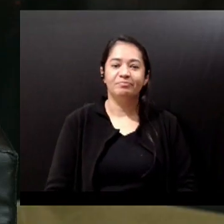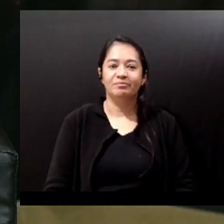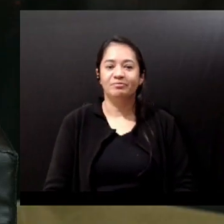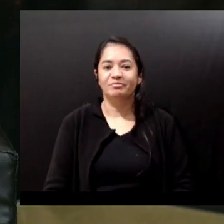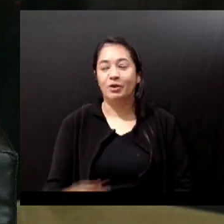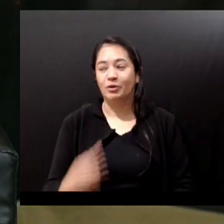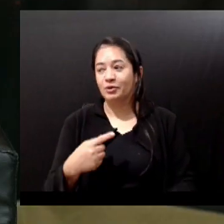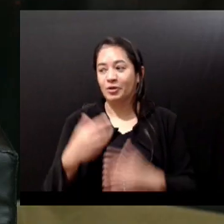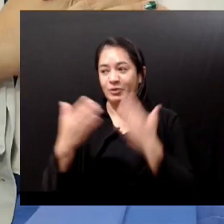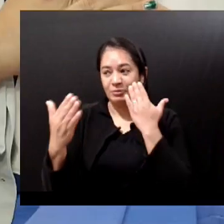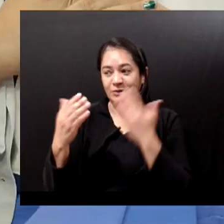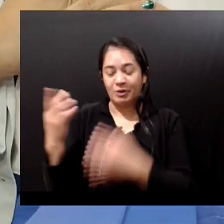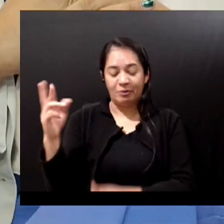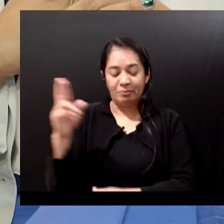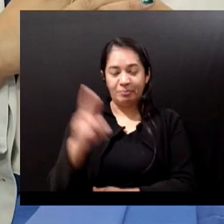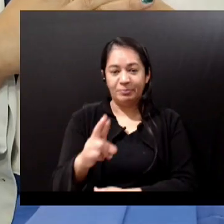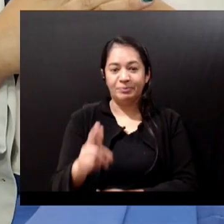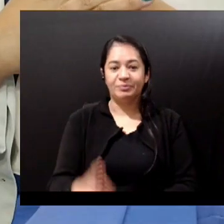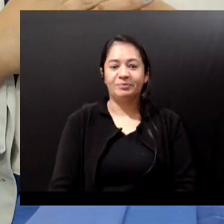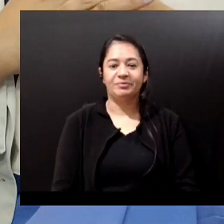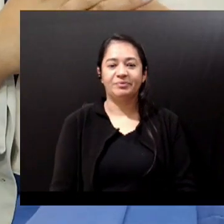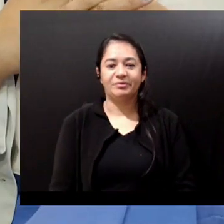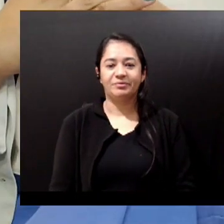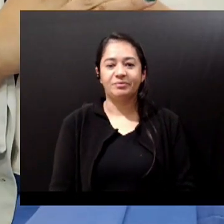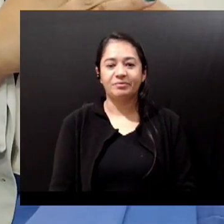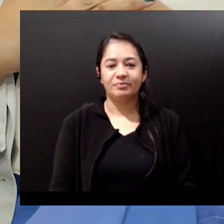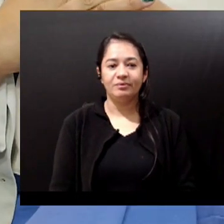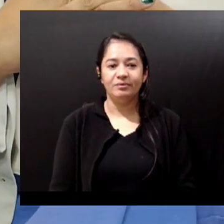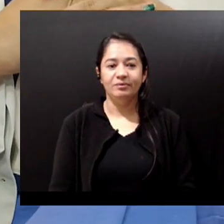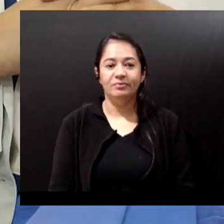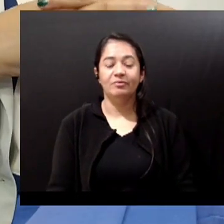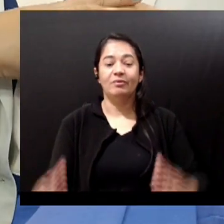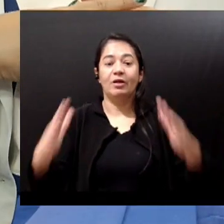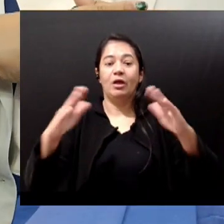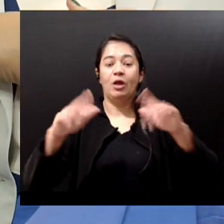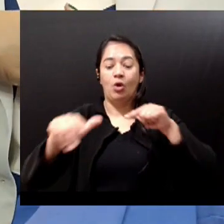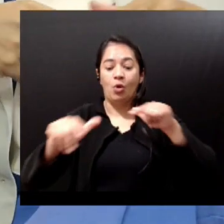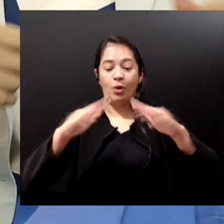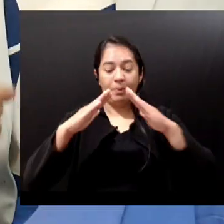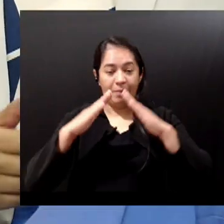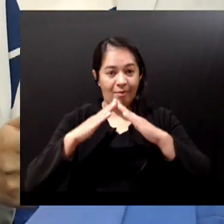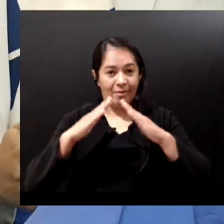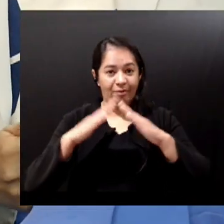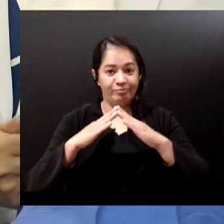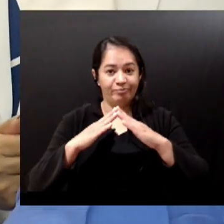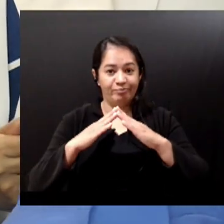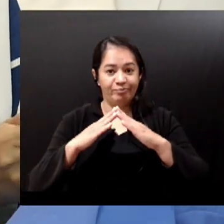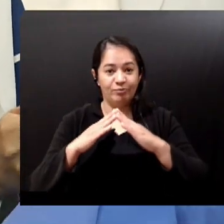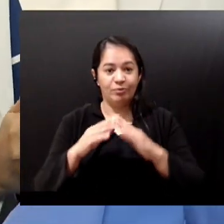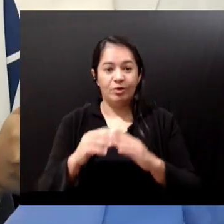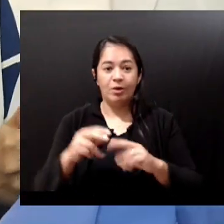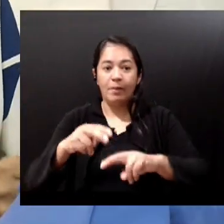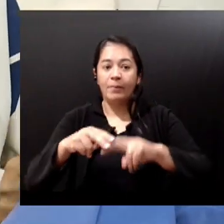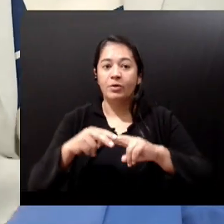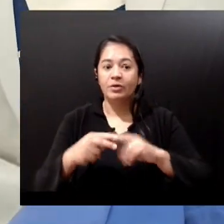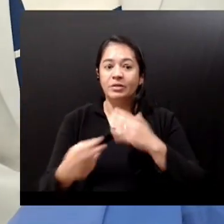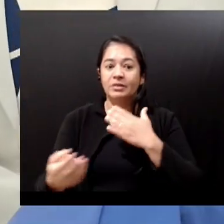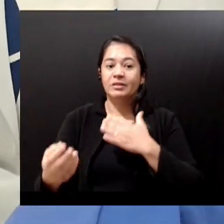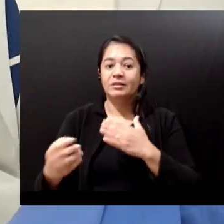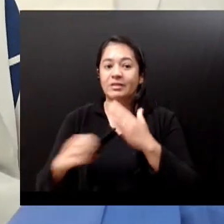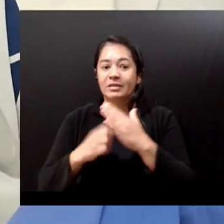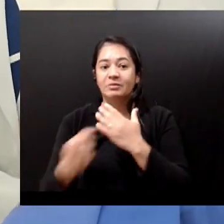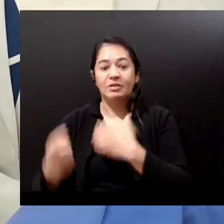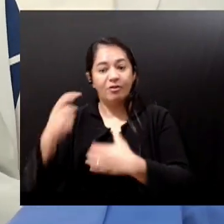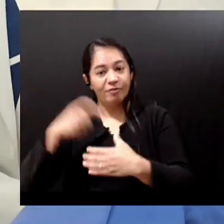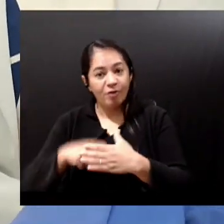gente Olha só, o home office. a questão no home office é o seguinte, pessoal, por isso que as empresas estão mandando todo mundo voltar para a empresa, quer dizer, está diminuindo. Porque